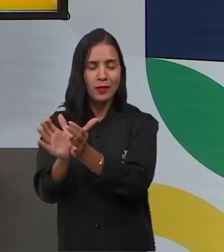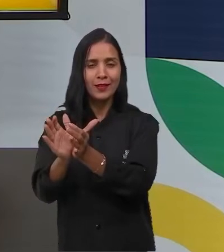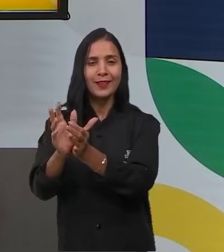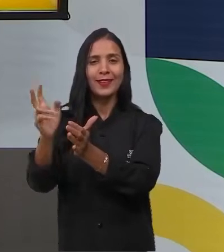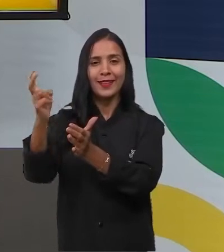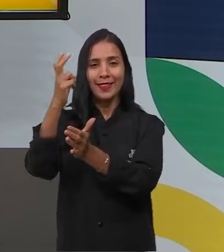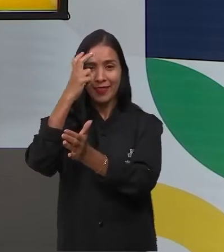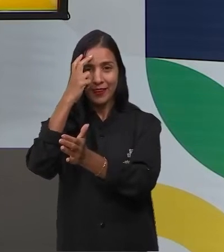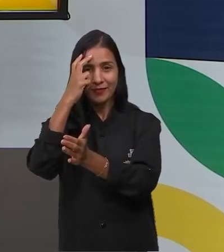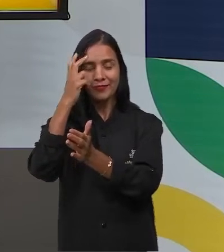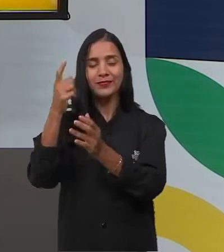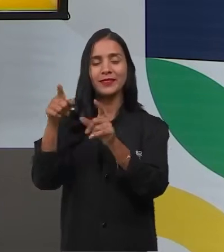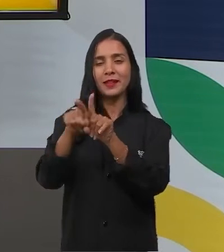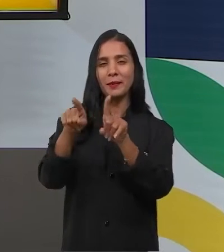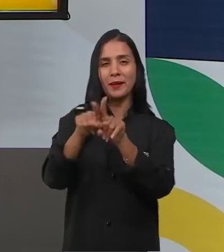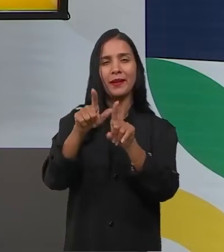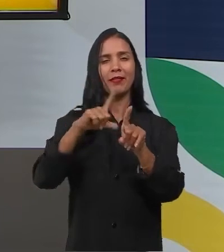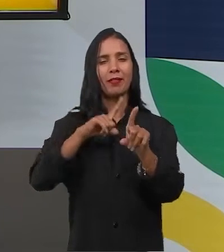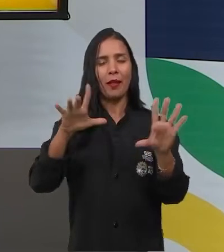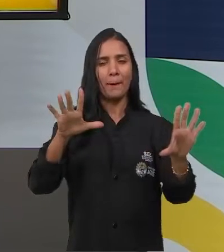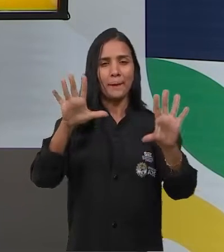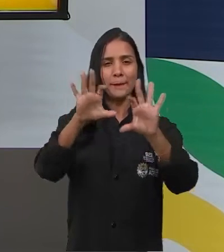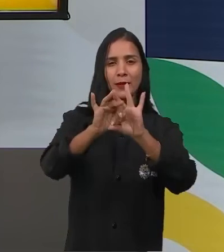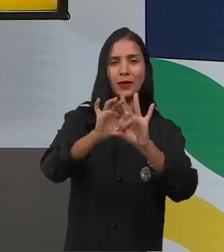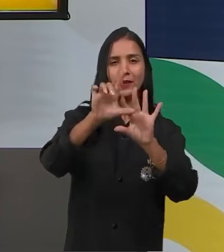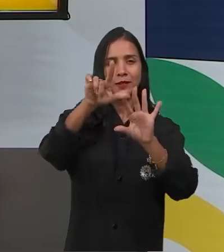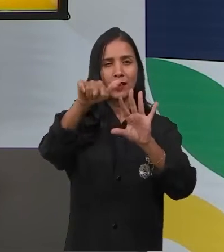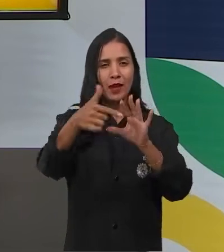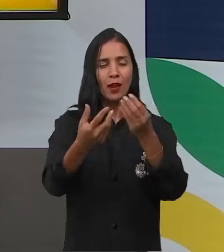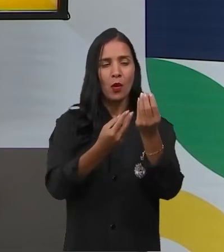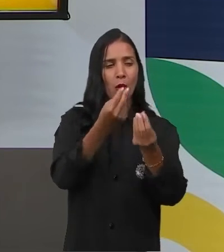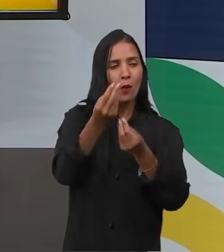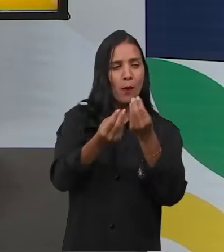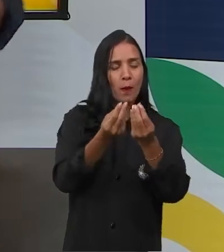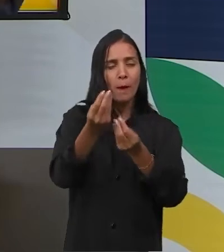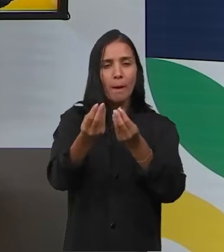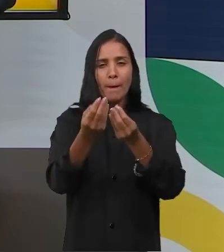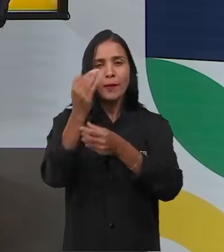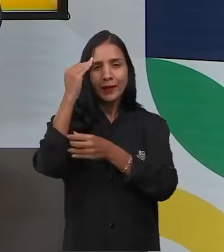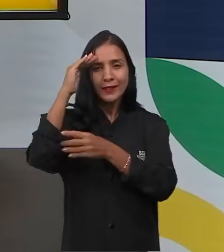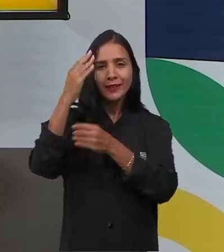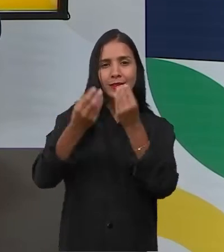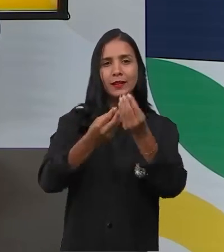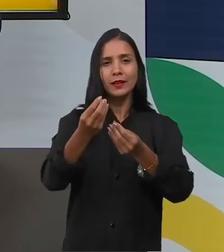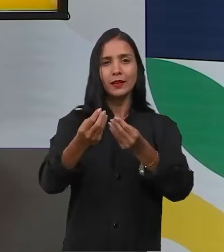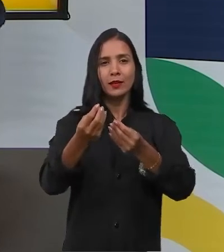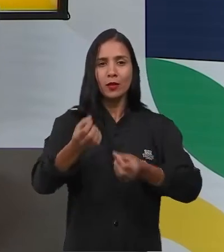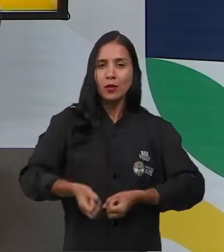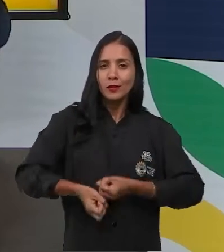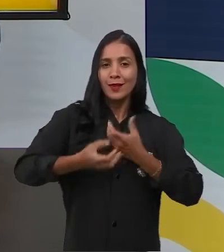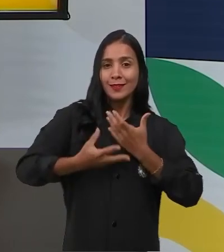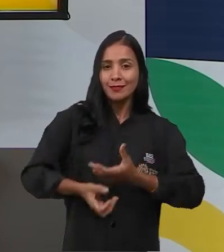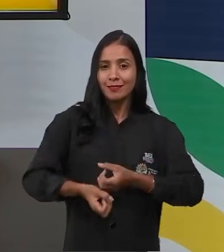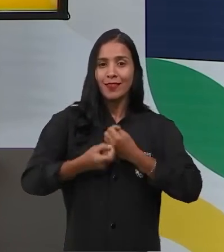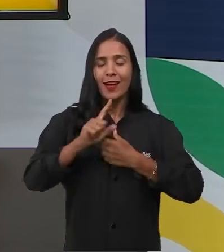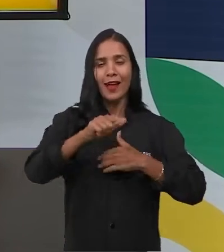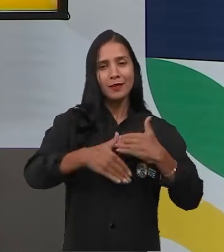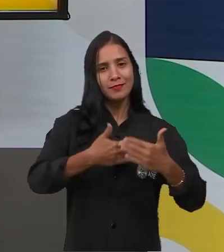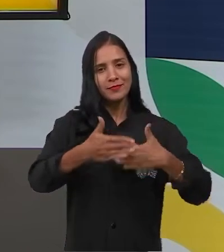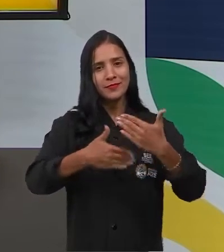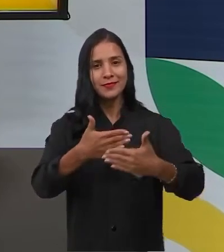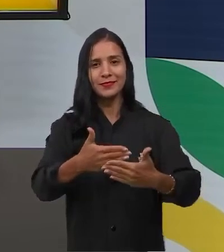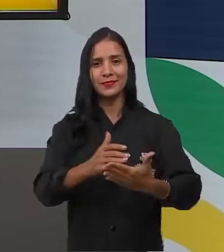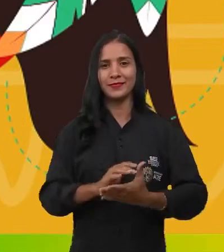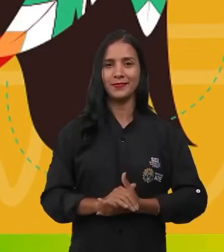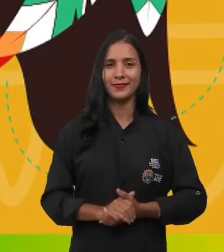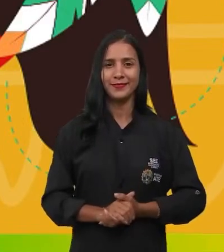do movimento, a gente vai ter esse entendimento, esse direcionamento de como essas manifestações, elas são desenvolvidas dentro da nossa aula,